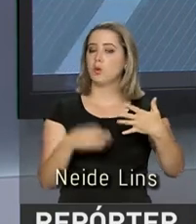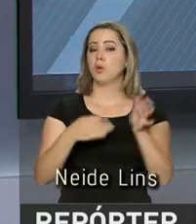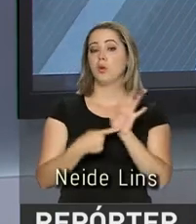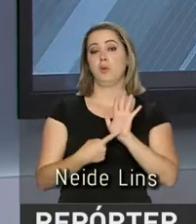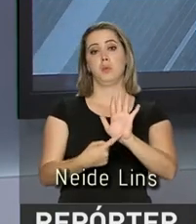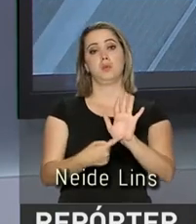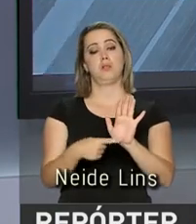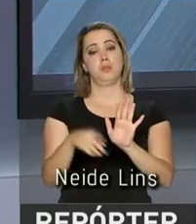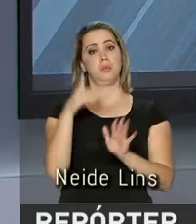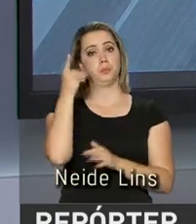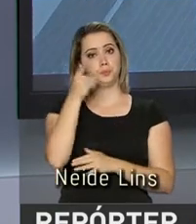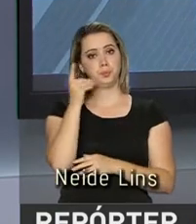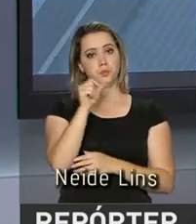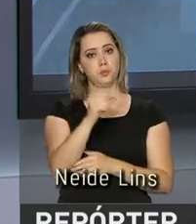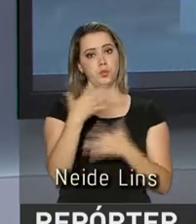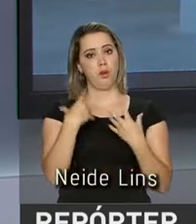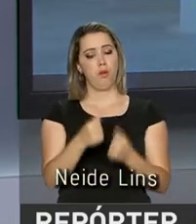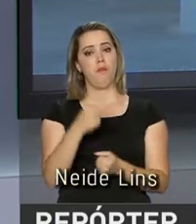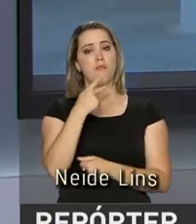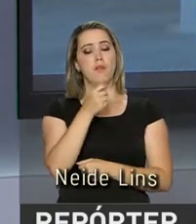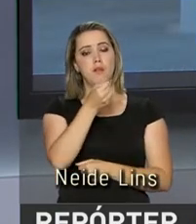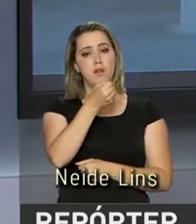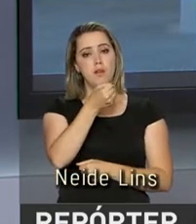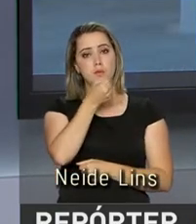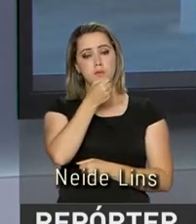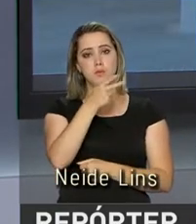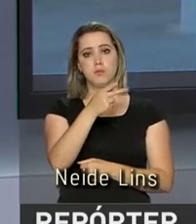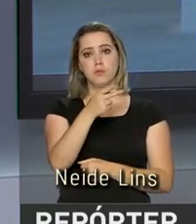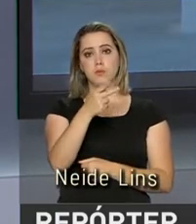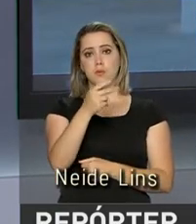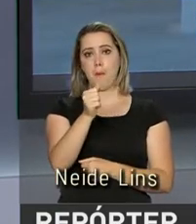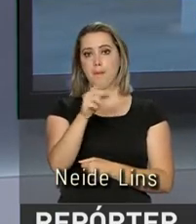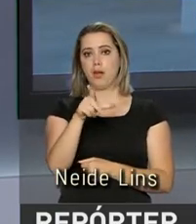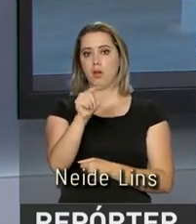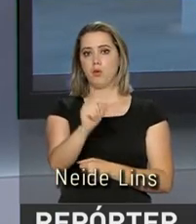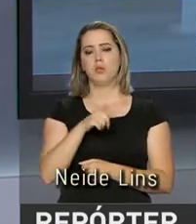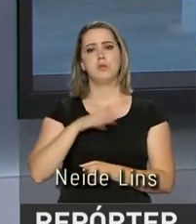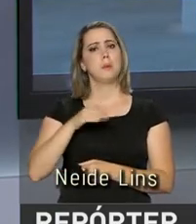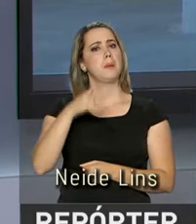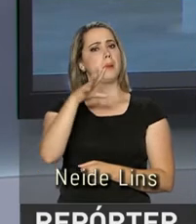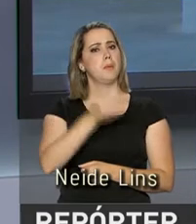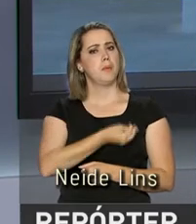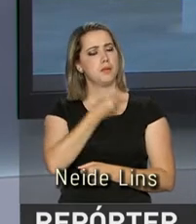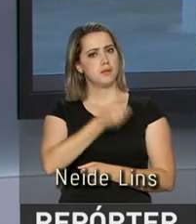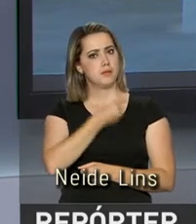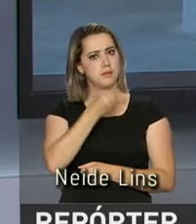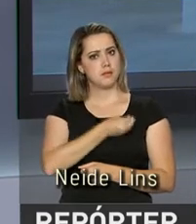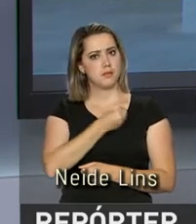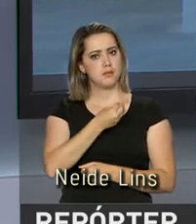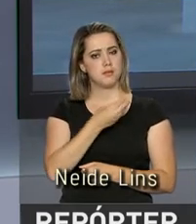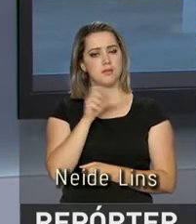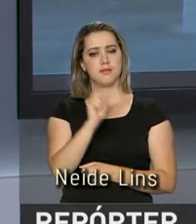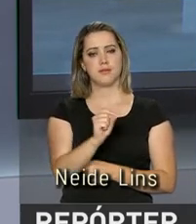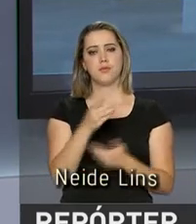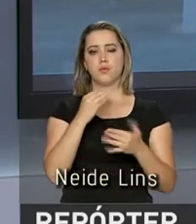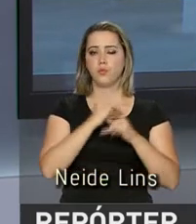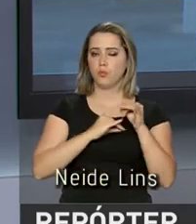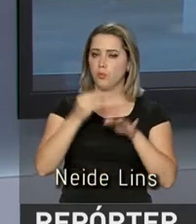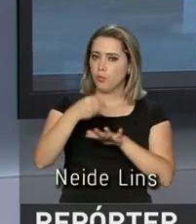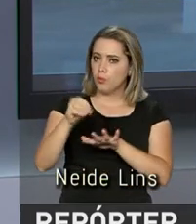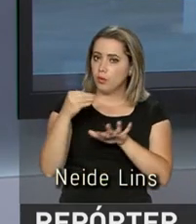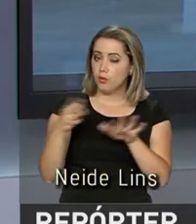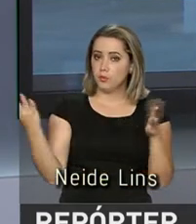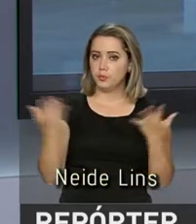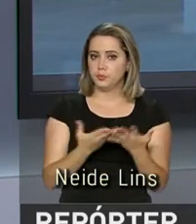parlamentares o repórter paulo la sálvia tem paulo la sálvia tem mais informações ao vivo pra gente direto do palácio planalto